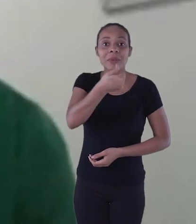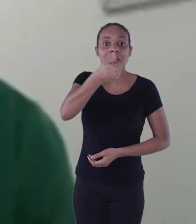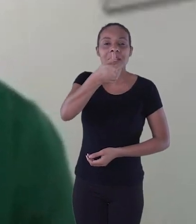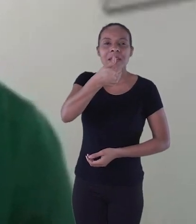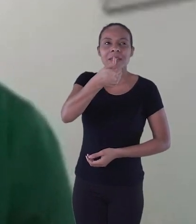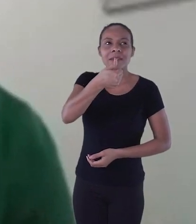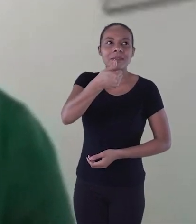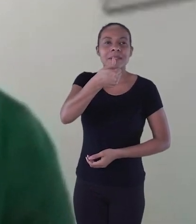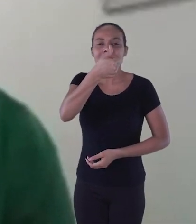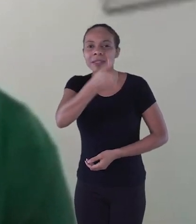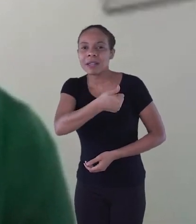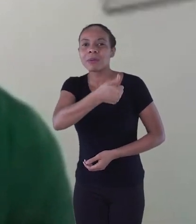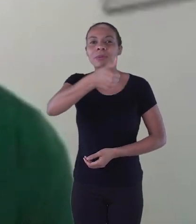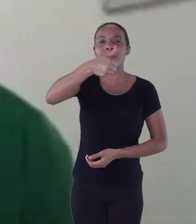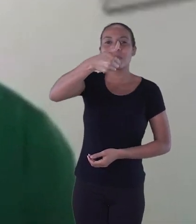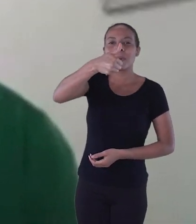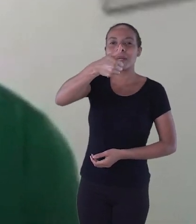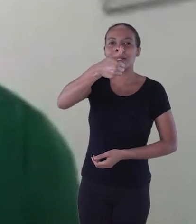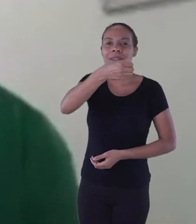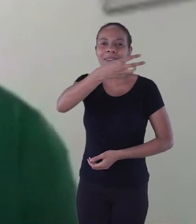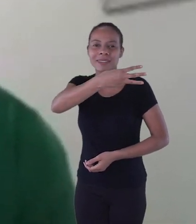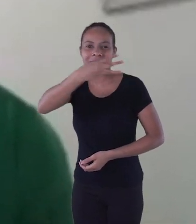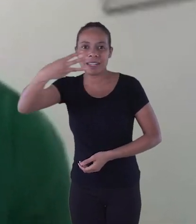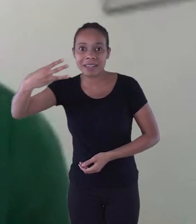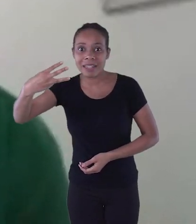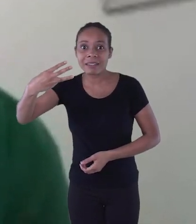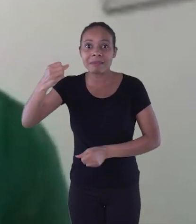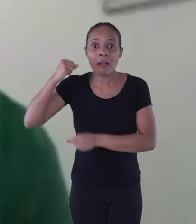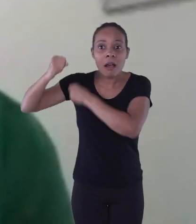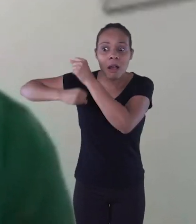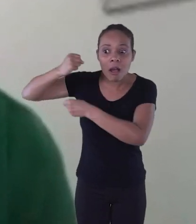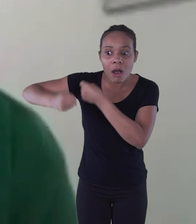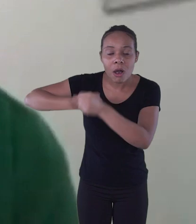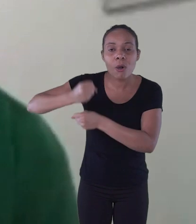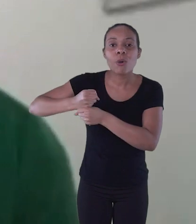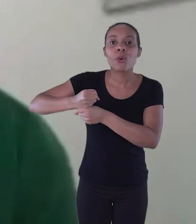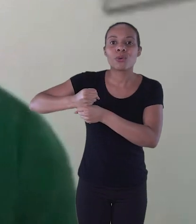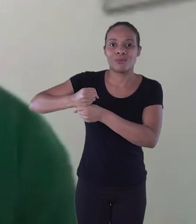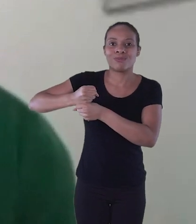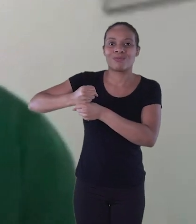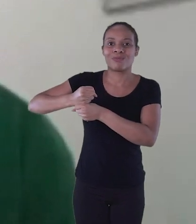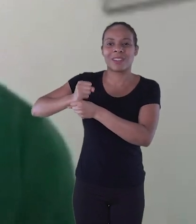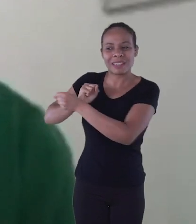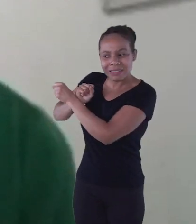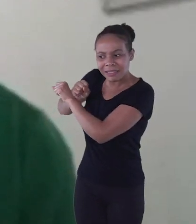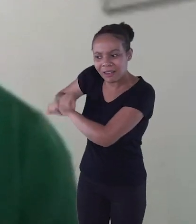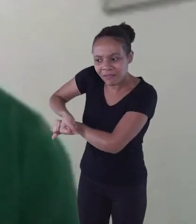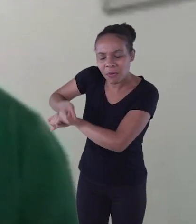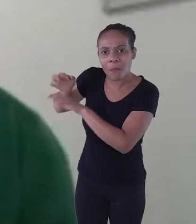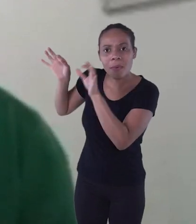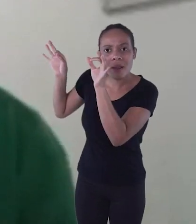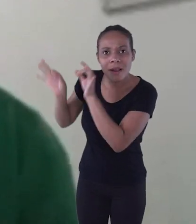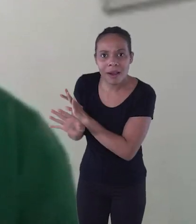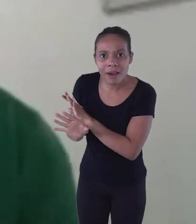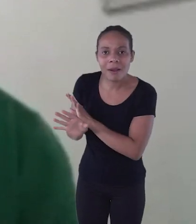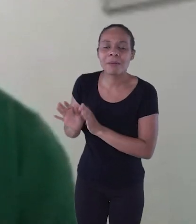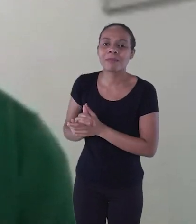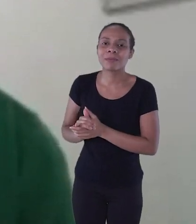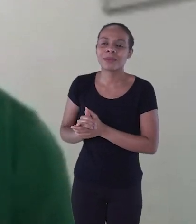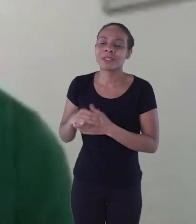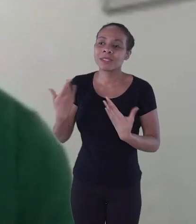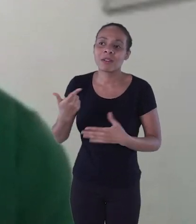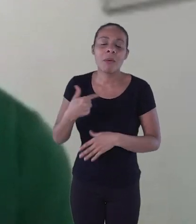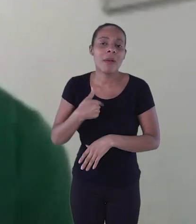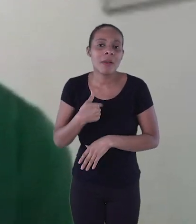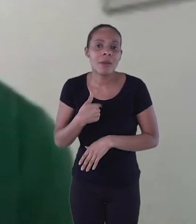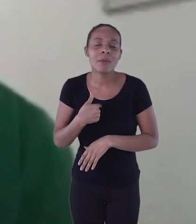até 133 anos atrás. Então, é sempre repetitivo isso. Qualquer pessoa hoje, com 80 anos,